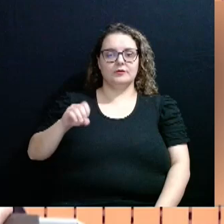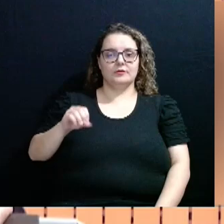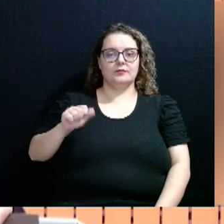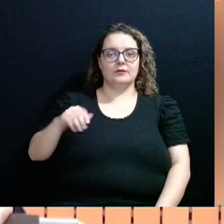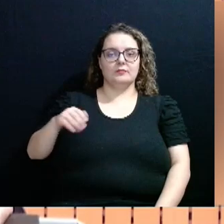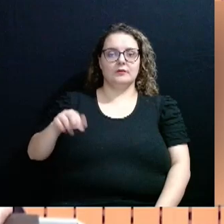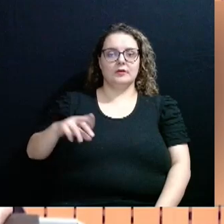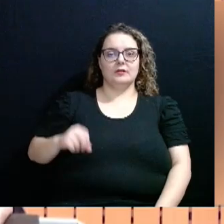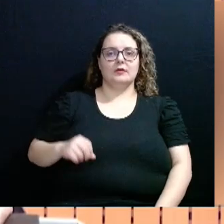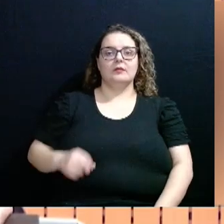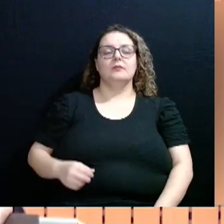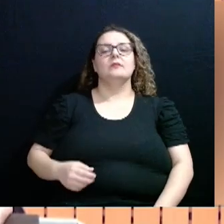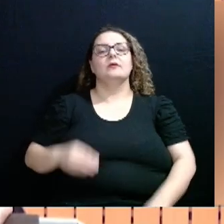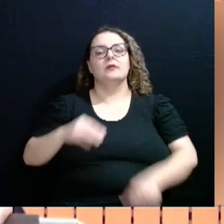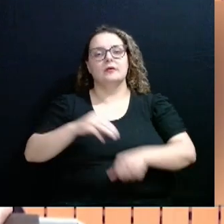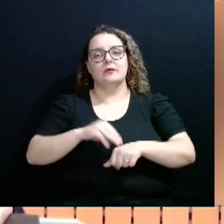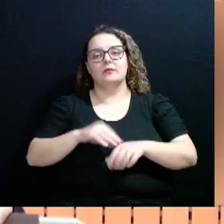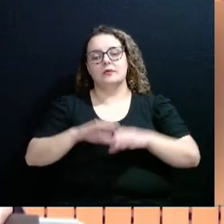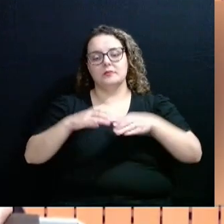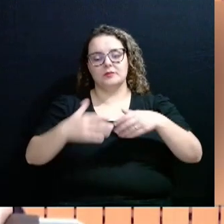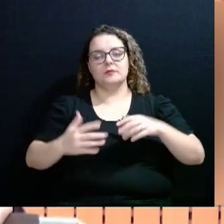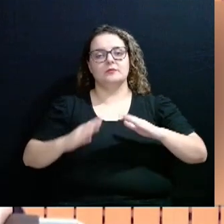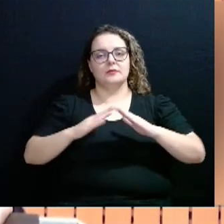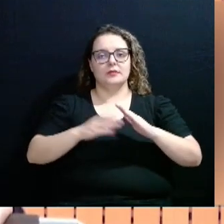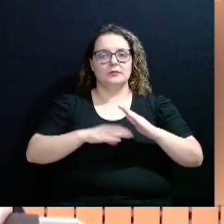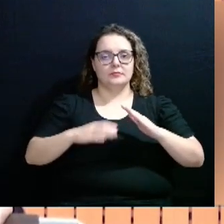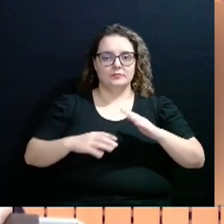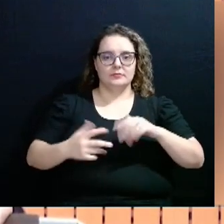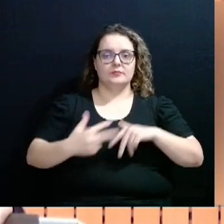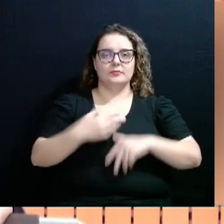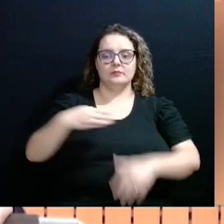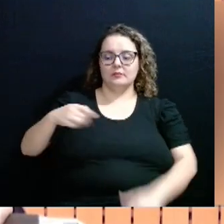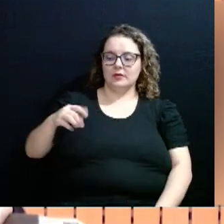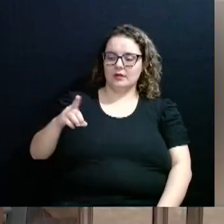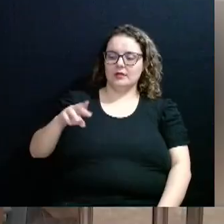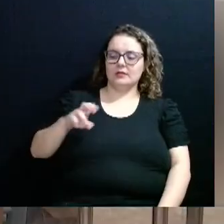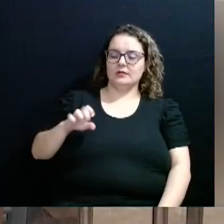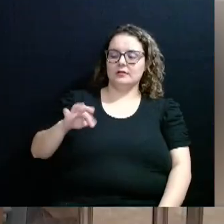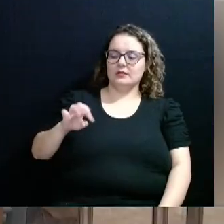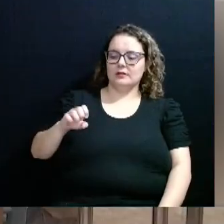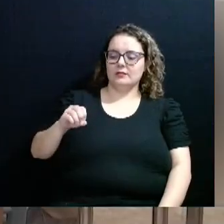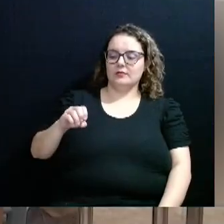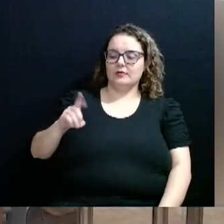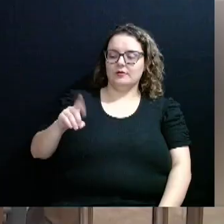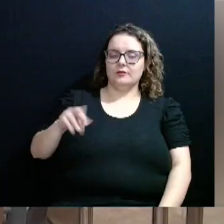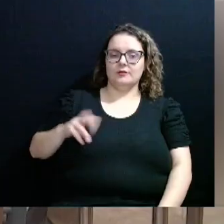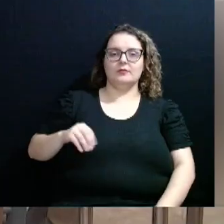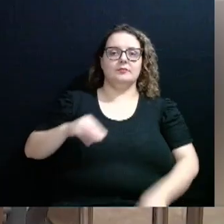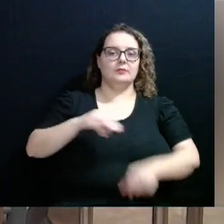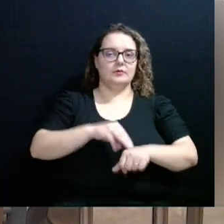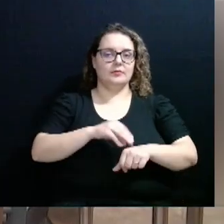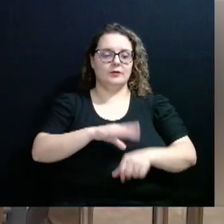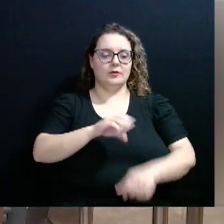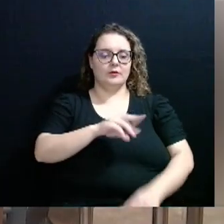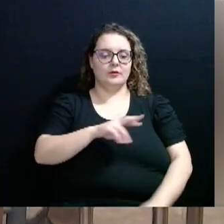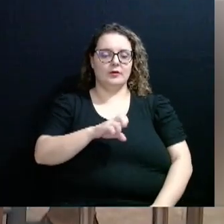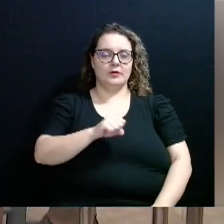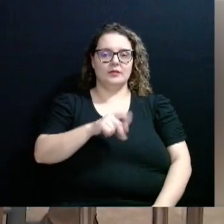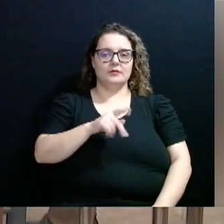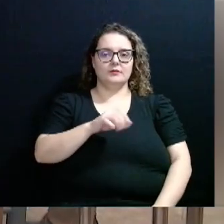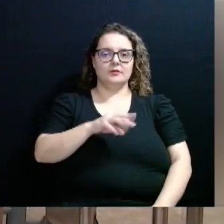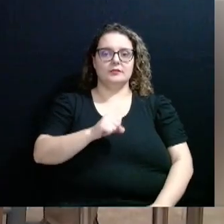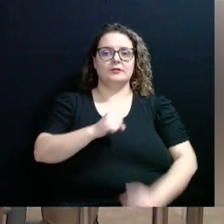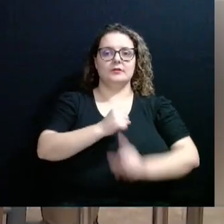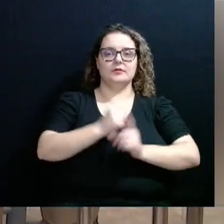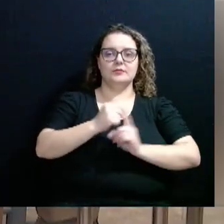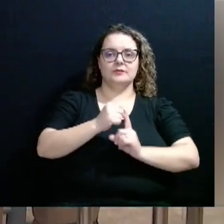do Corpo Clínico do Hospital Madre Teodora de Campinas e membro correspondente da Sociedade Americana de